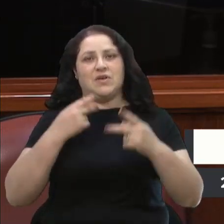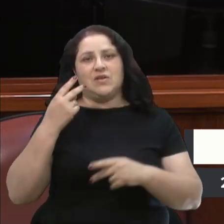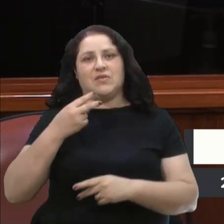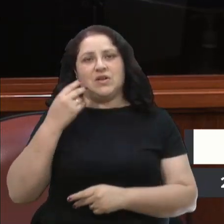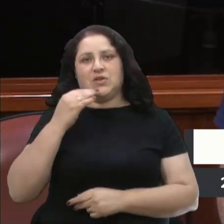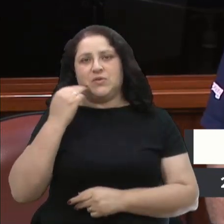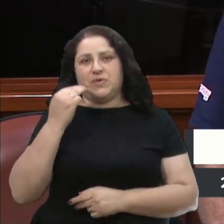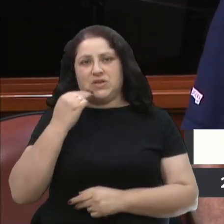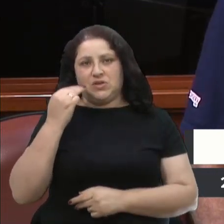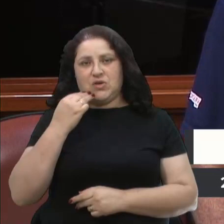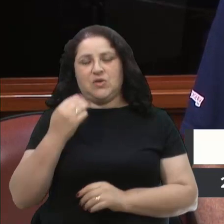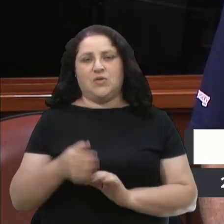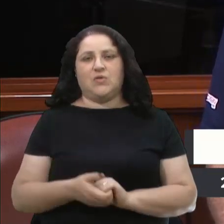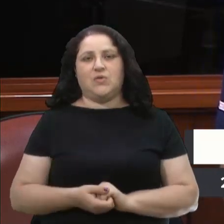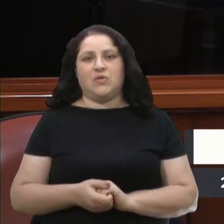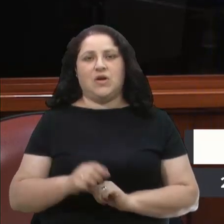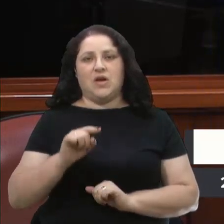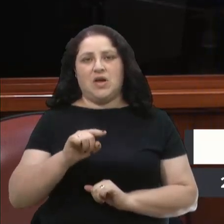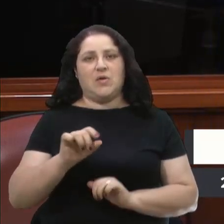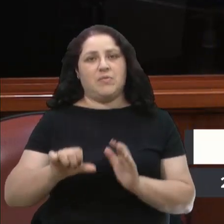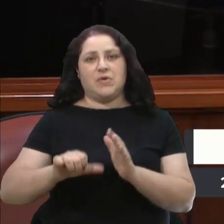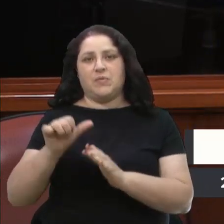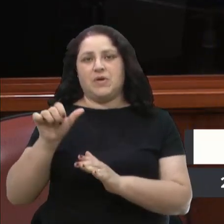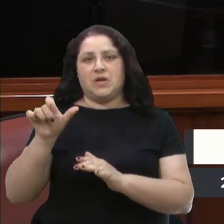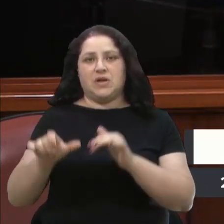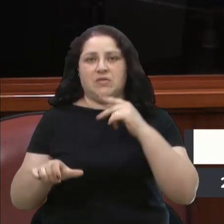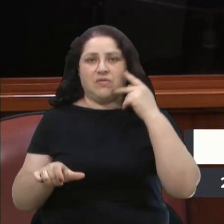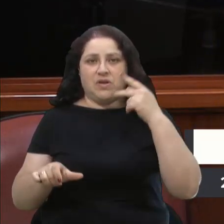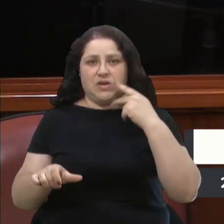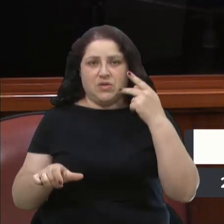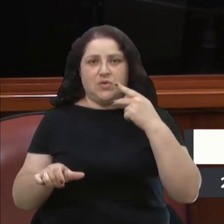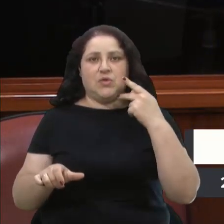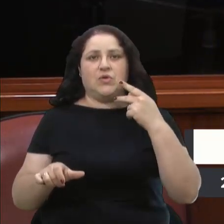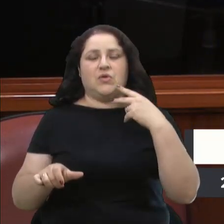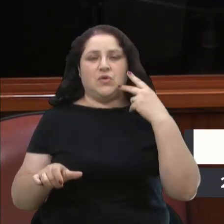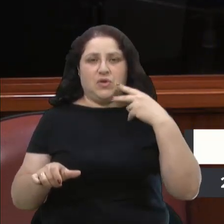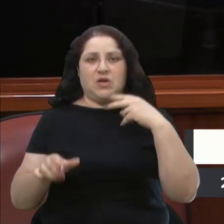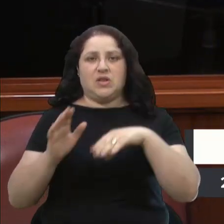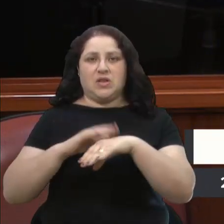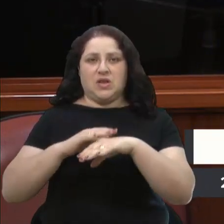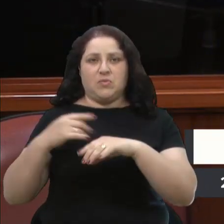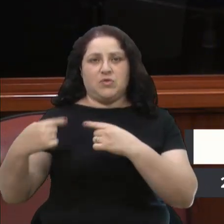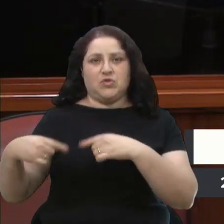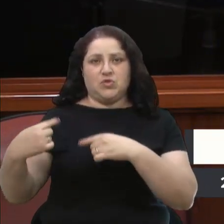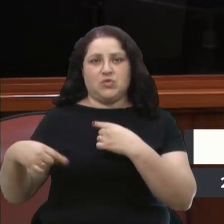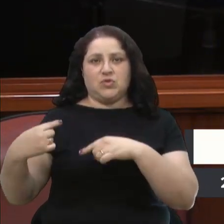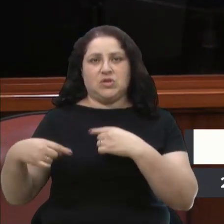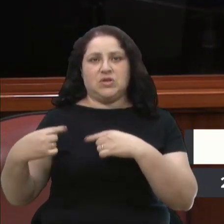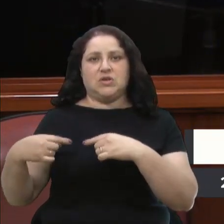vereadora Marisol, que foi a primeira vereadora nesse tempo de discussão